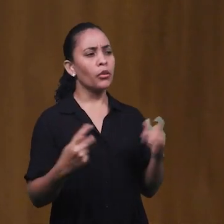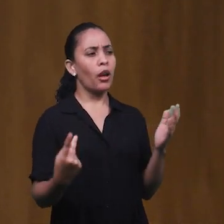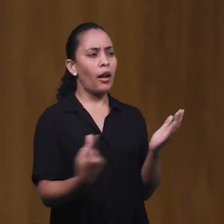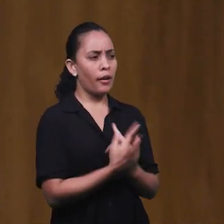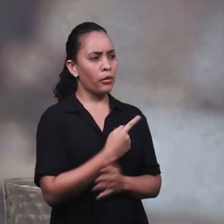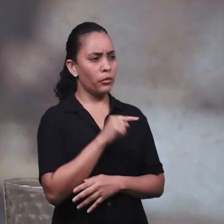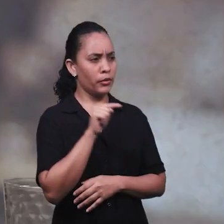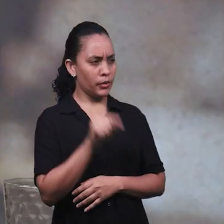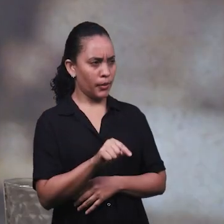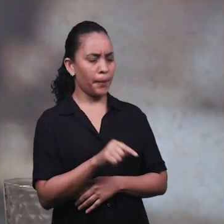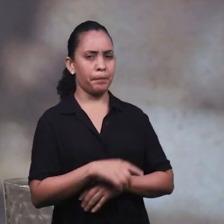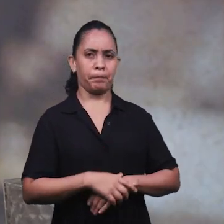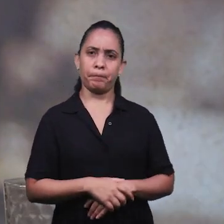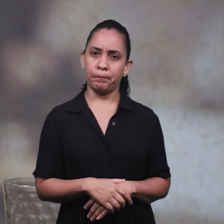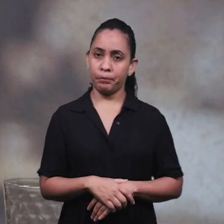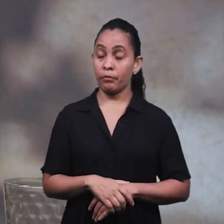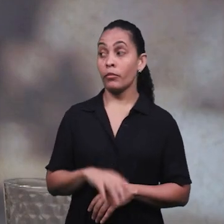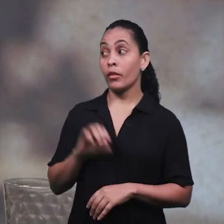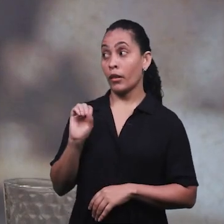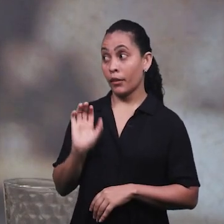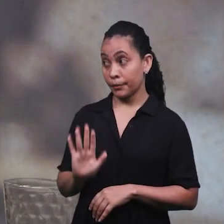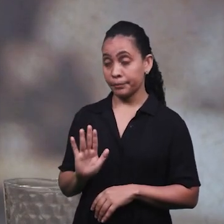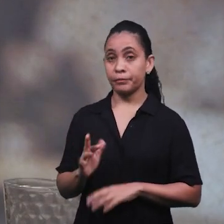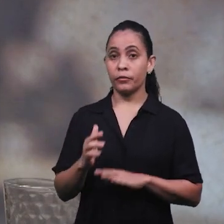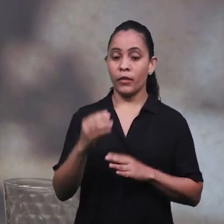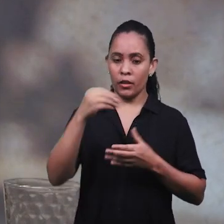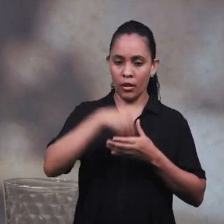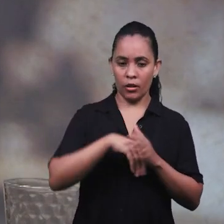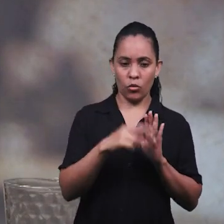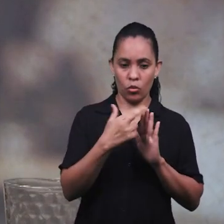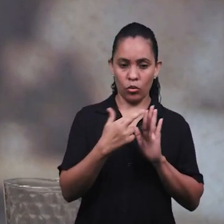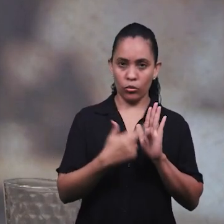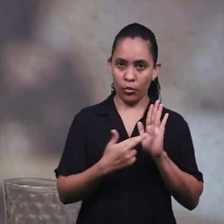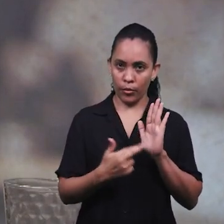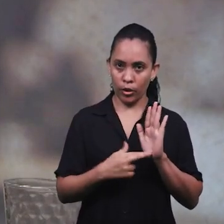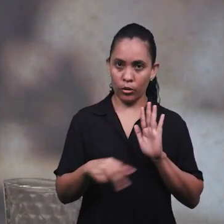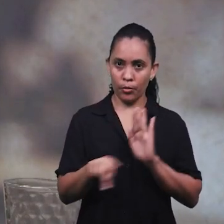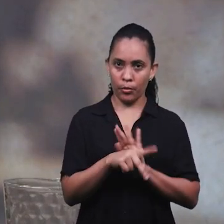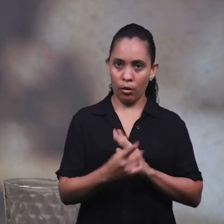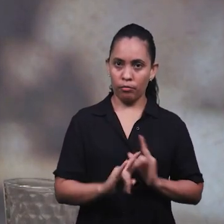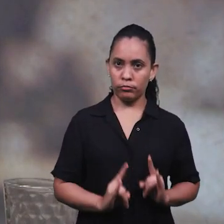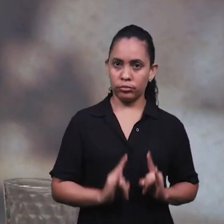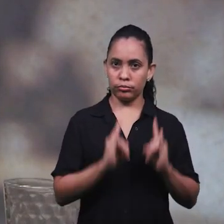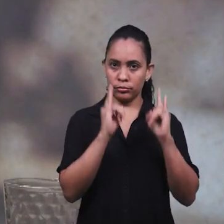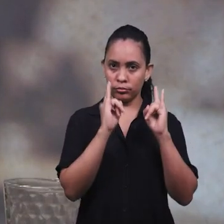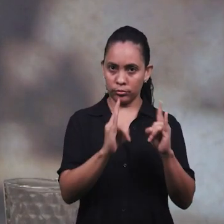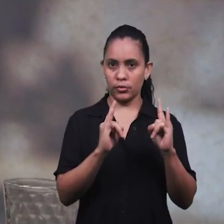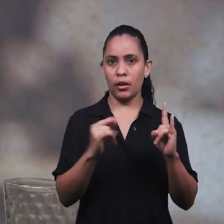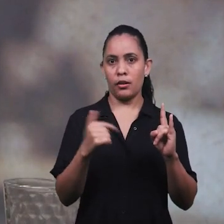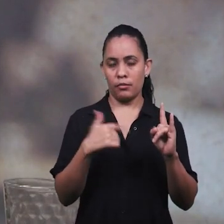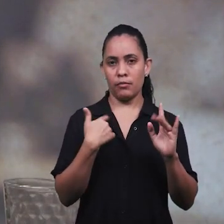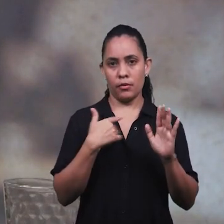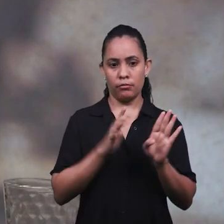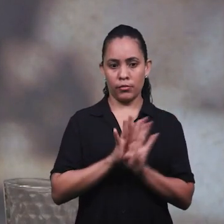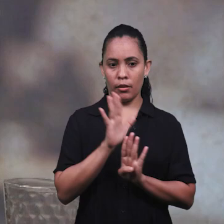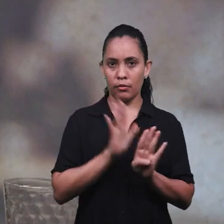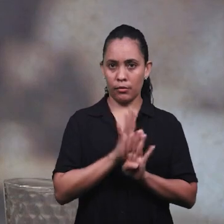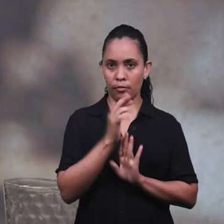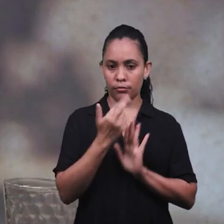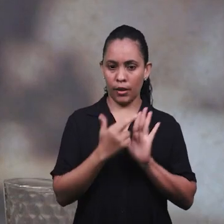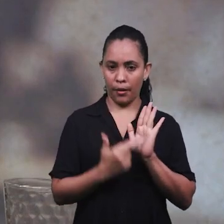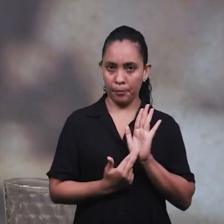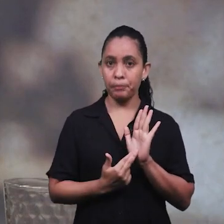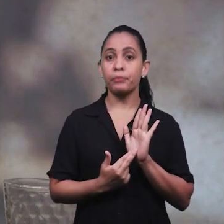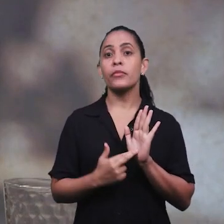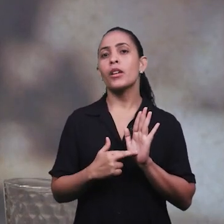pessoa? Sim, você falou bem. É o regimento interno, documento indicado para essas previsões.